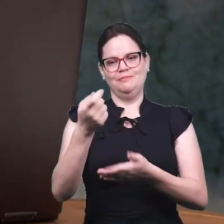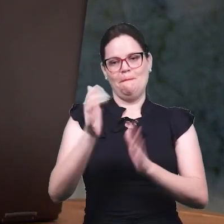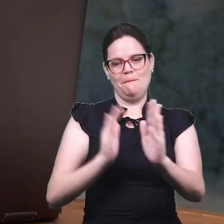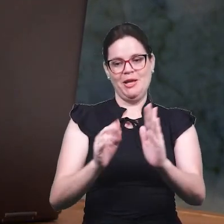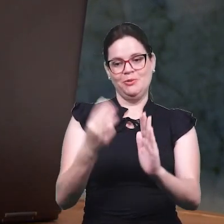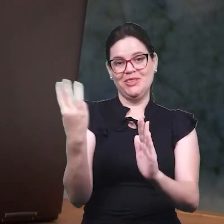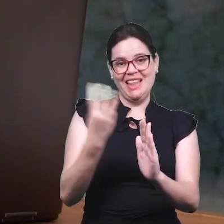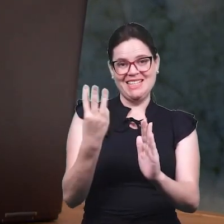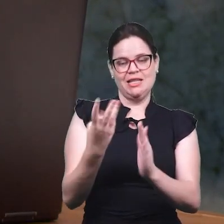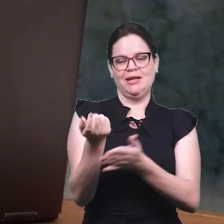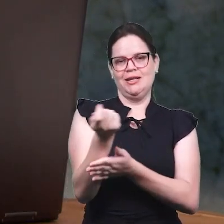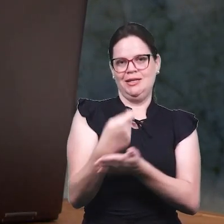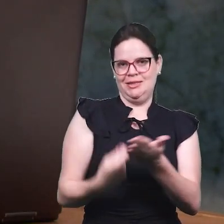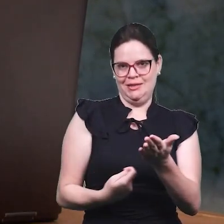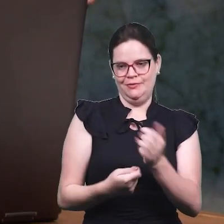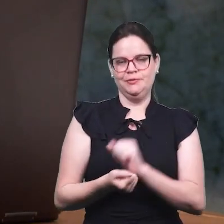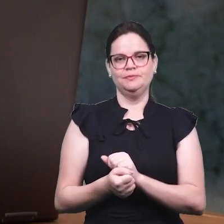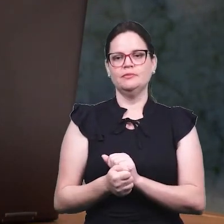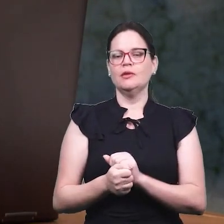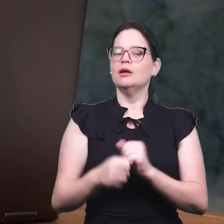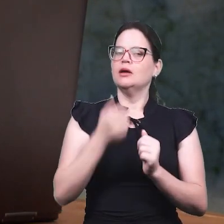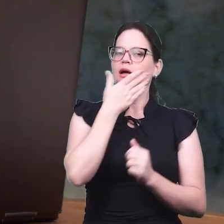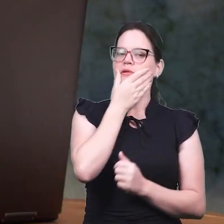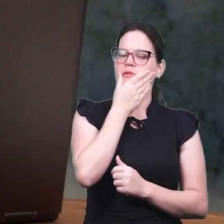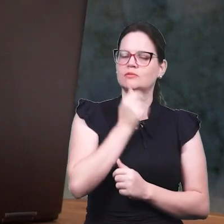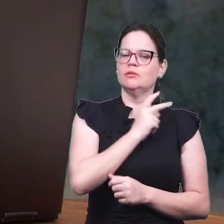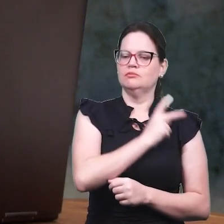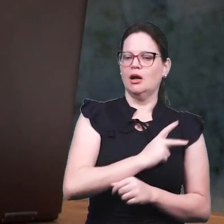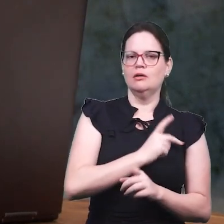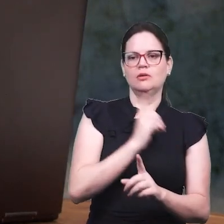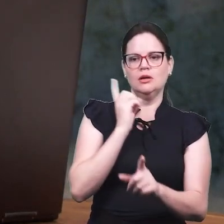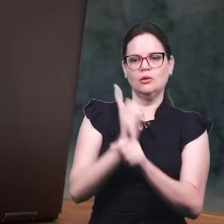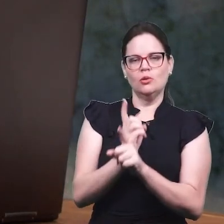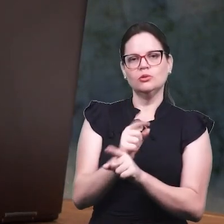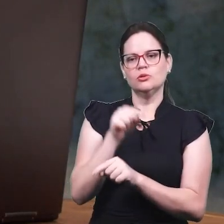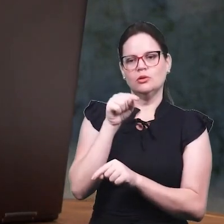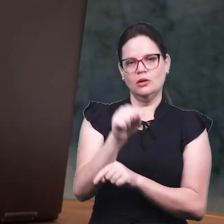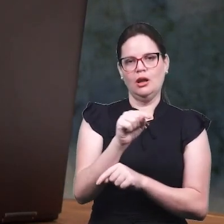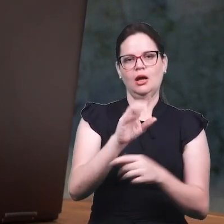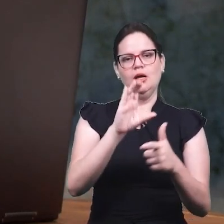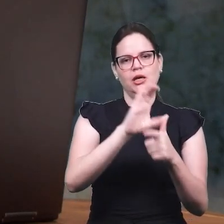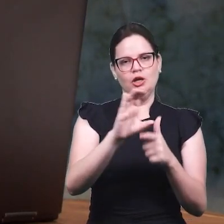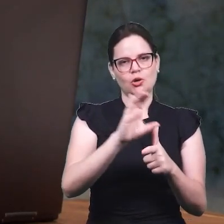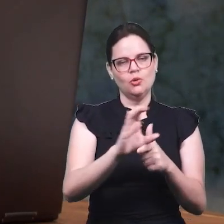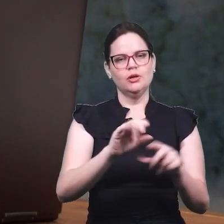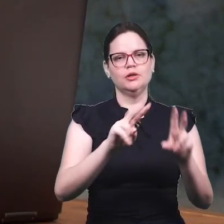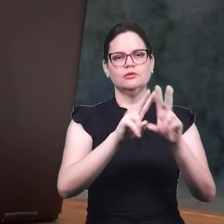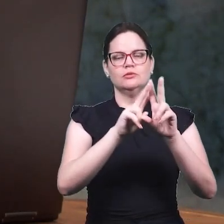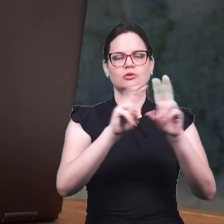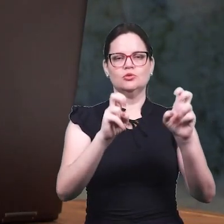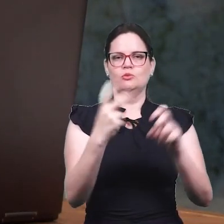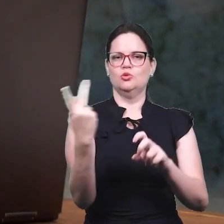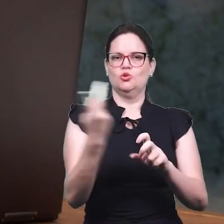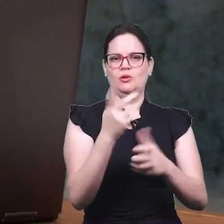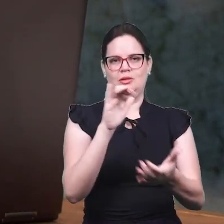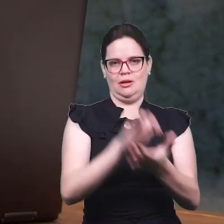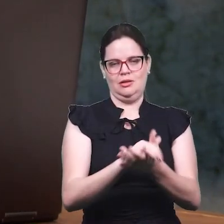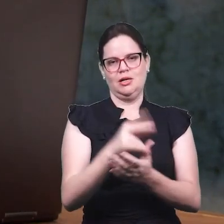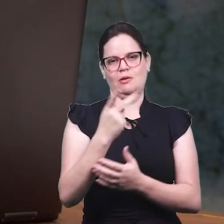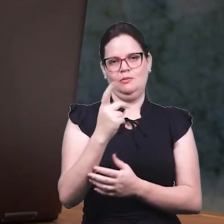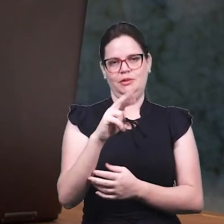moravam Priscila e Áquila, não é? Eles moravam ali em Corinto, deve ter dado